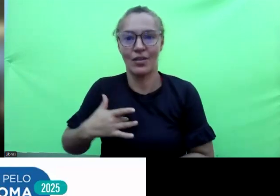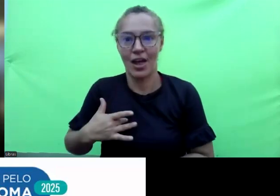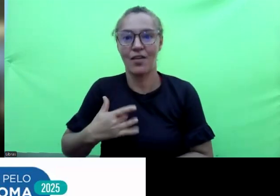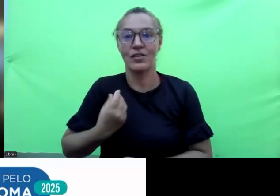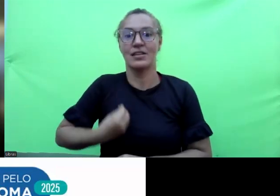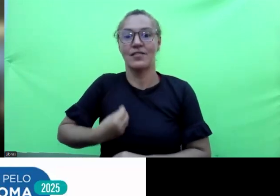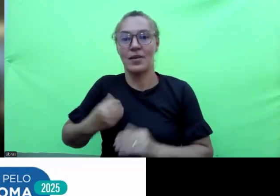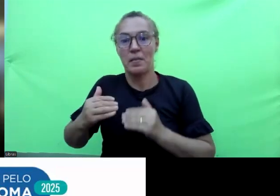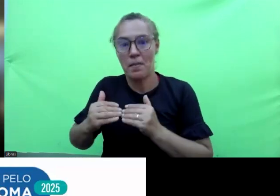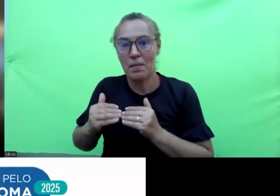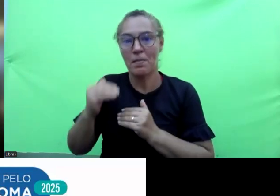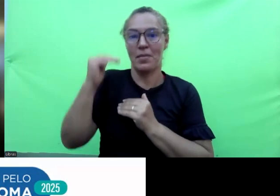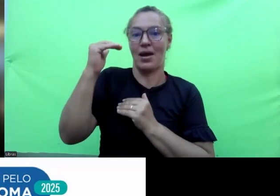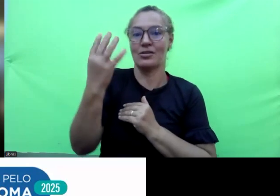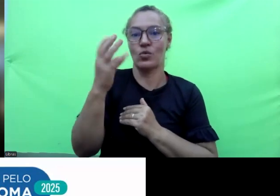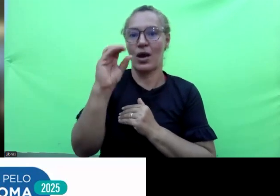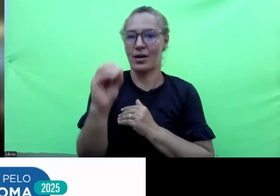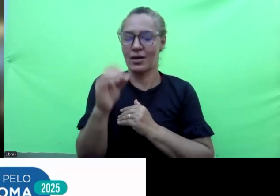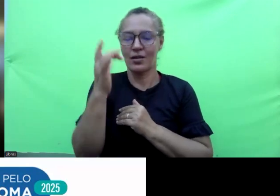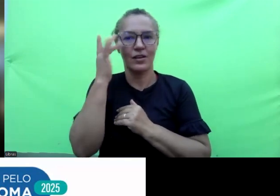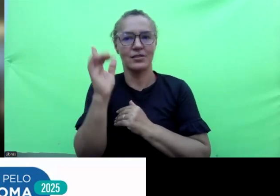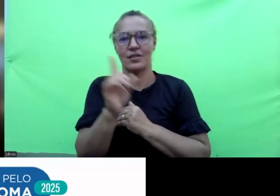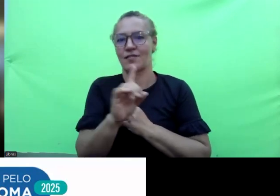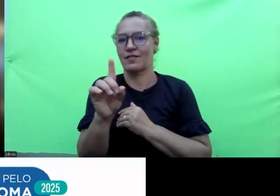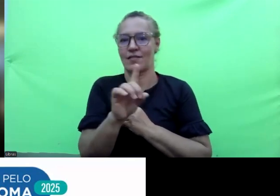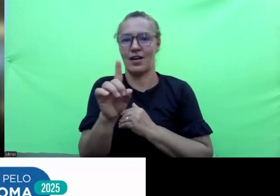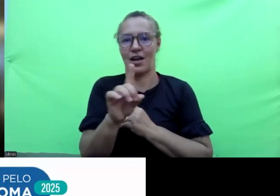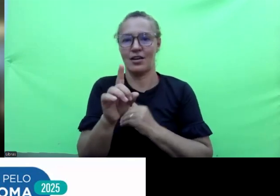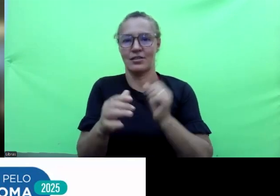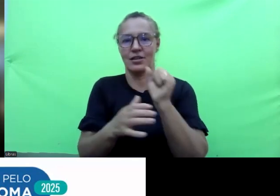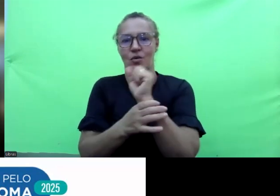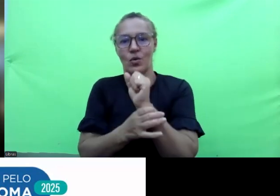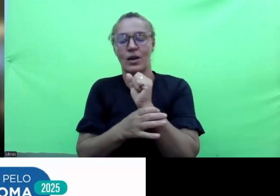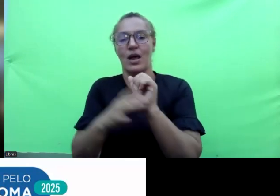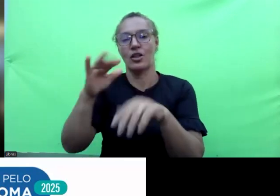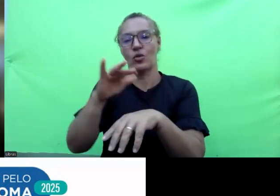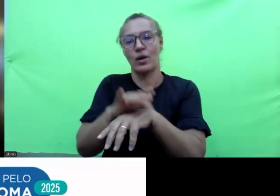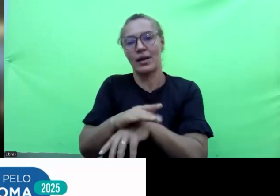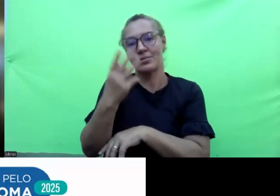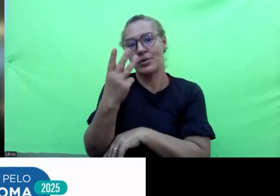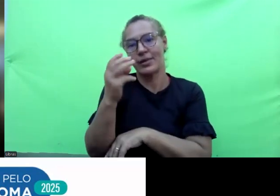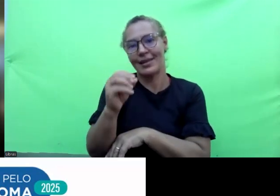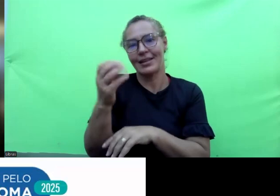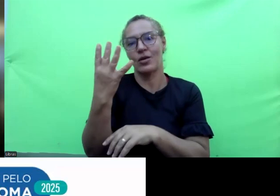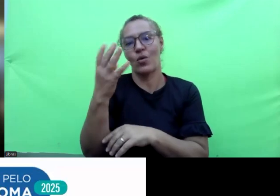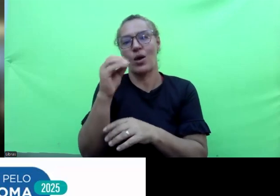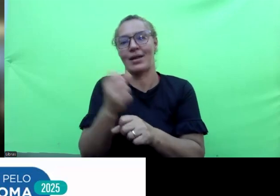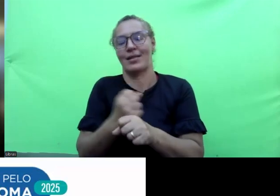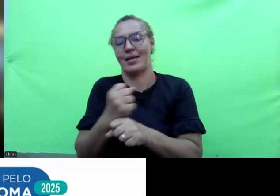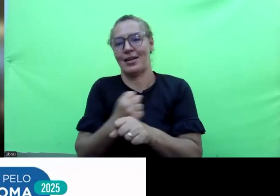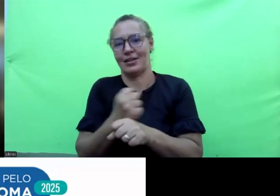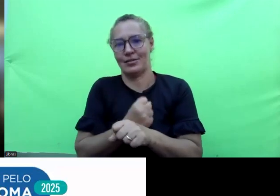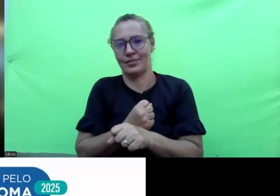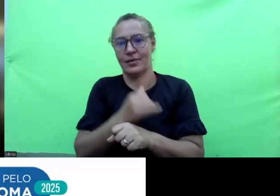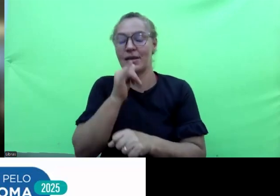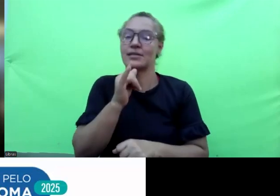anos, não é uma missão fácil segurar a doença por 30, 40 anos, tá? Por outro lado, se eu tenho uma